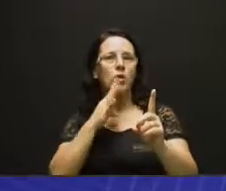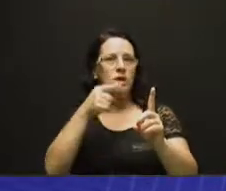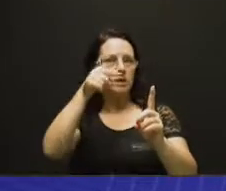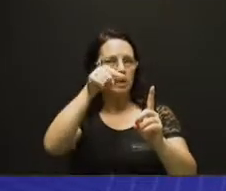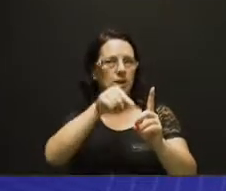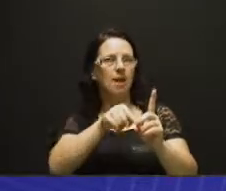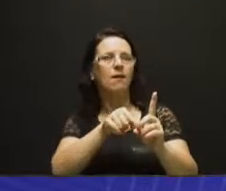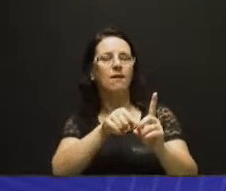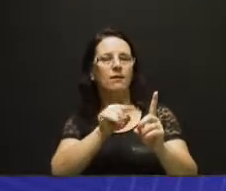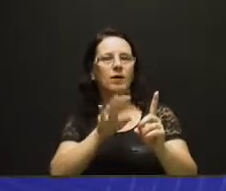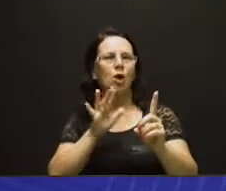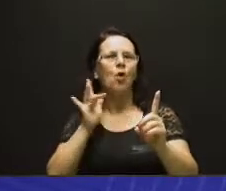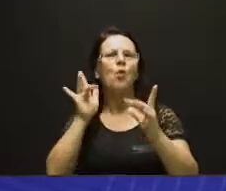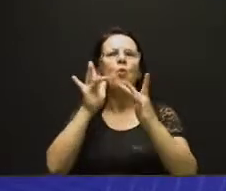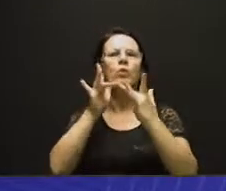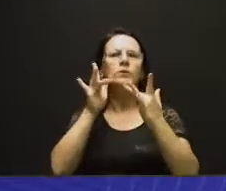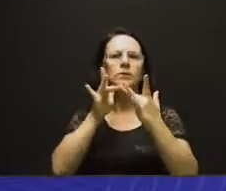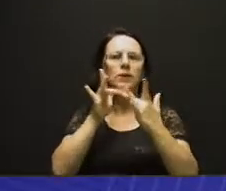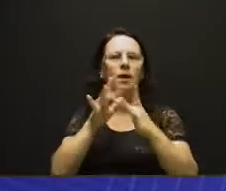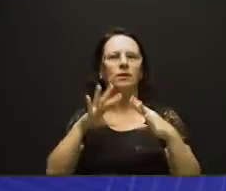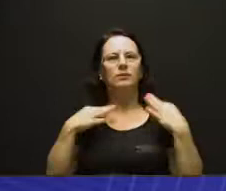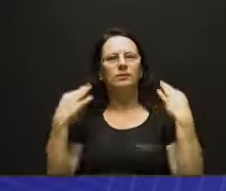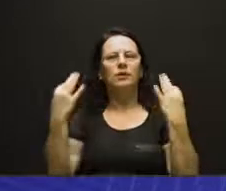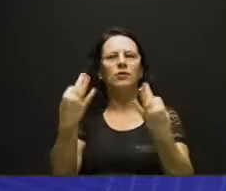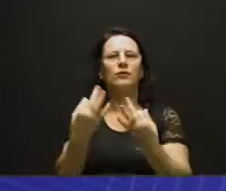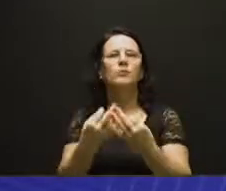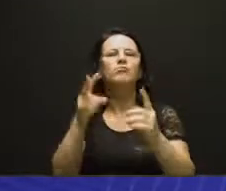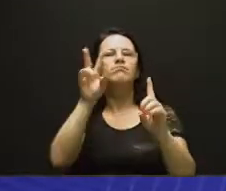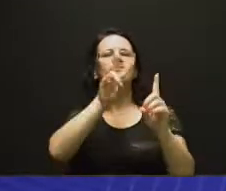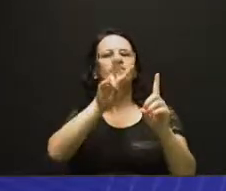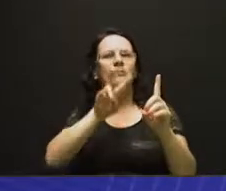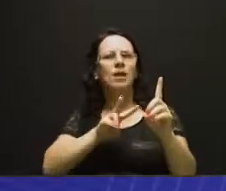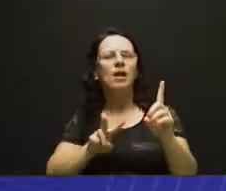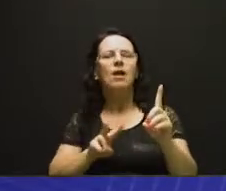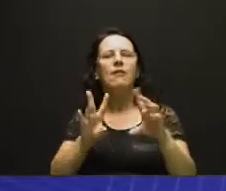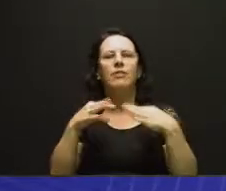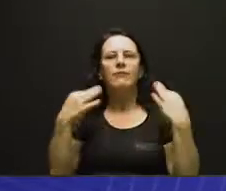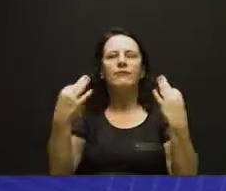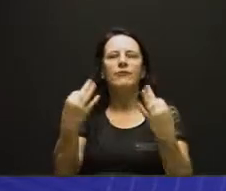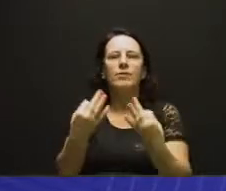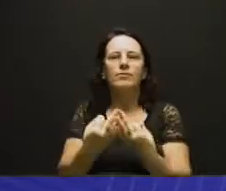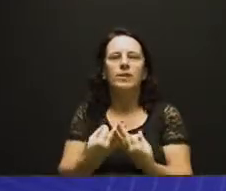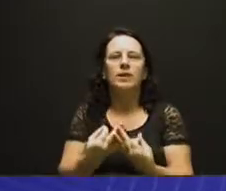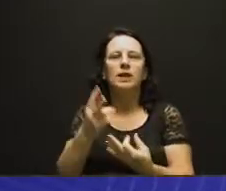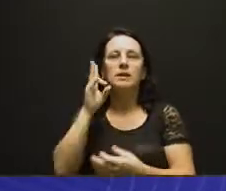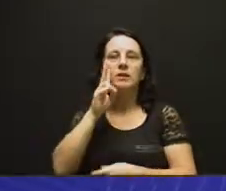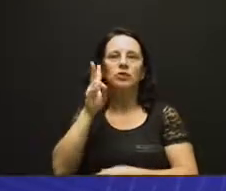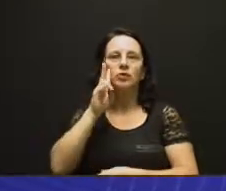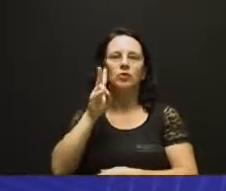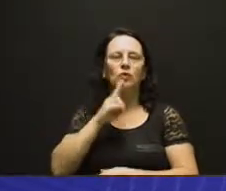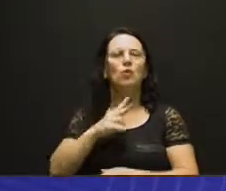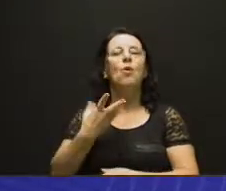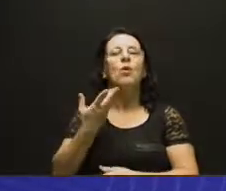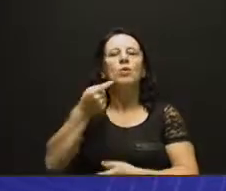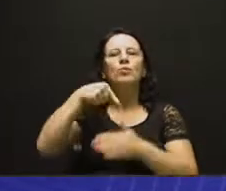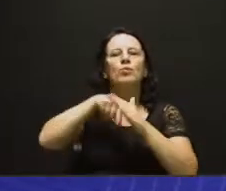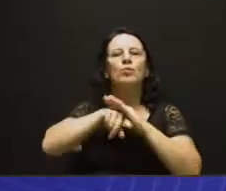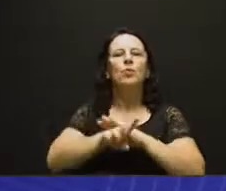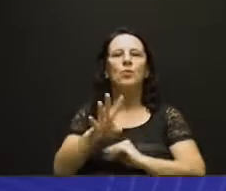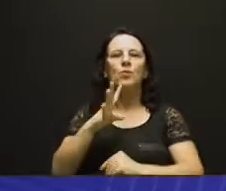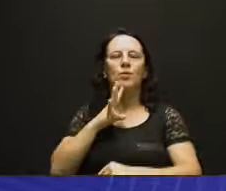aluno entrar em contato com a família fazer uma uma anamnese dessa família desse histórico familiar para saber como